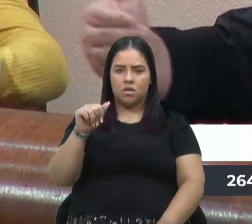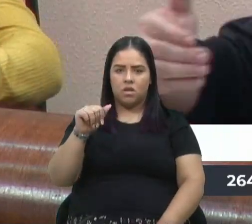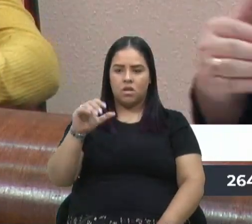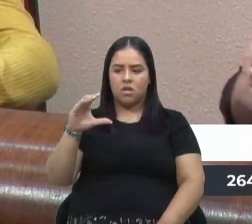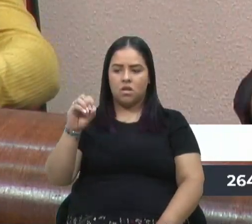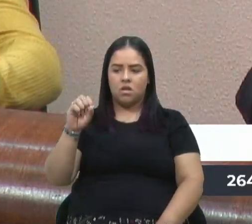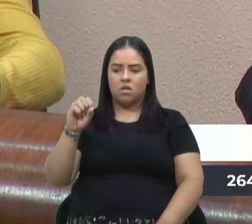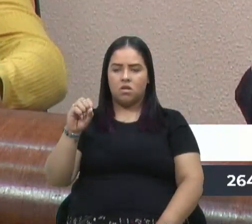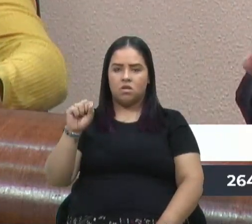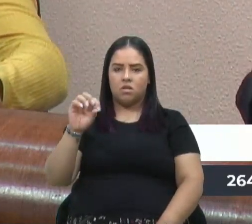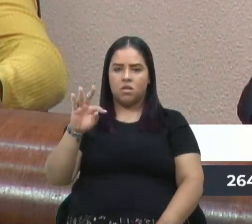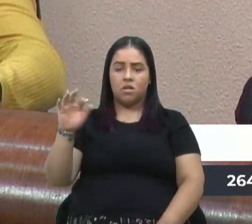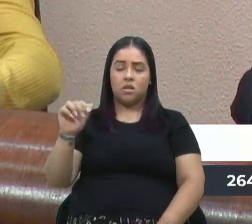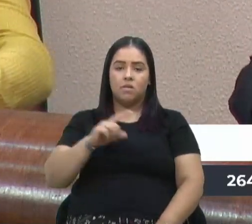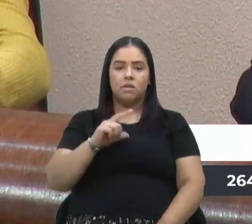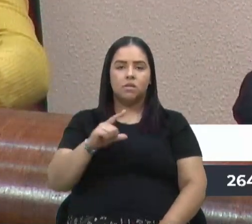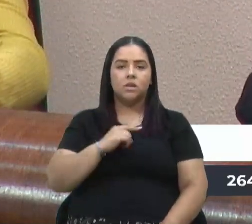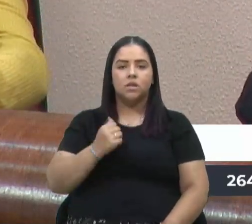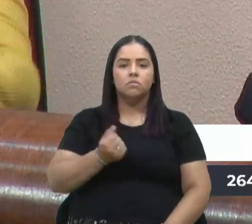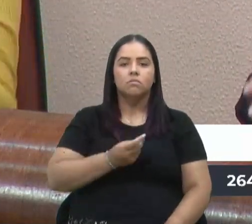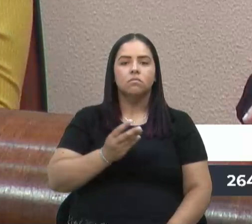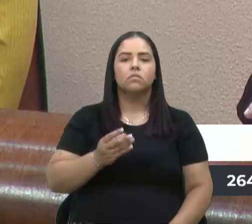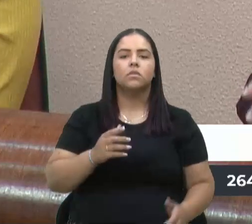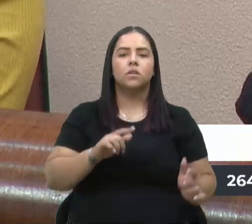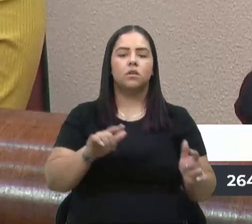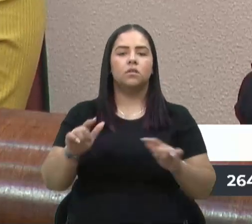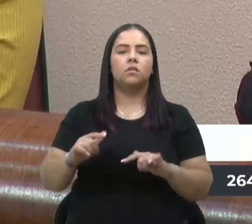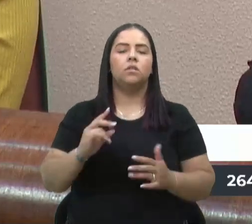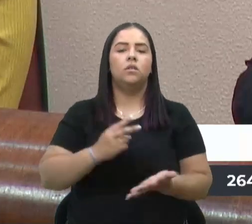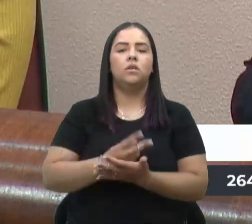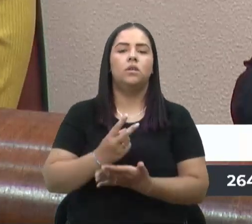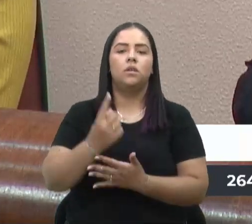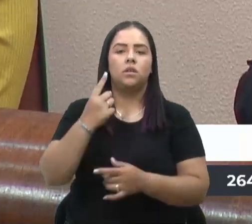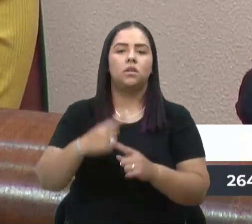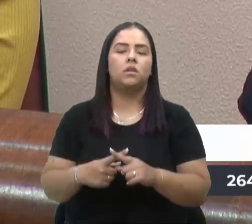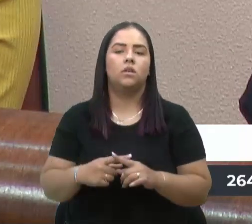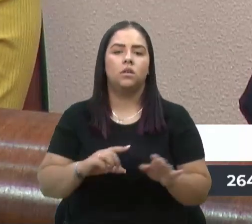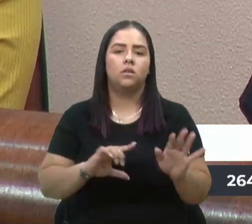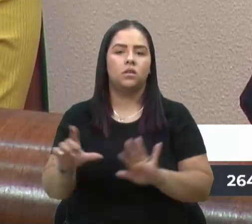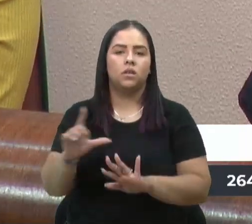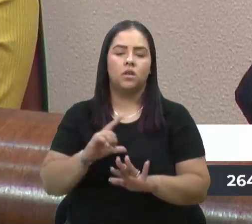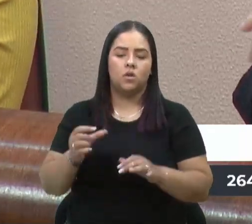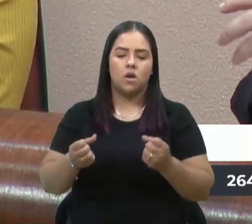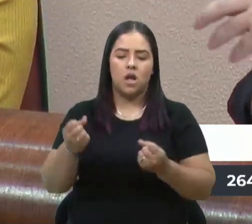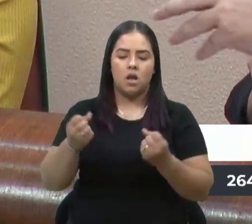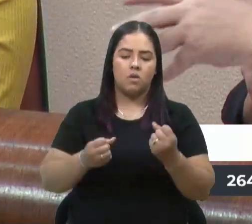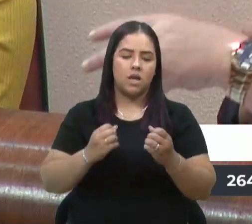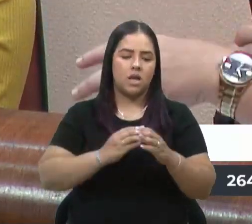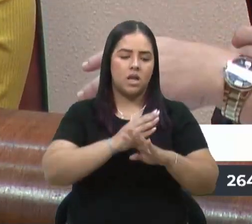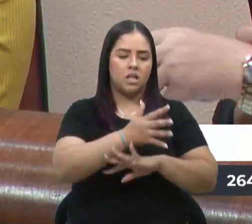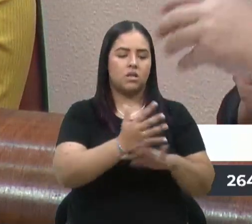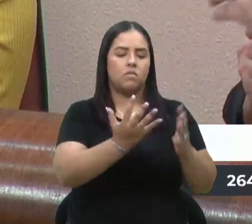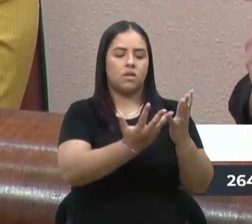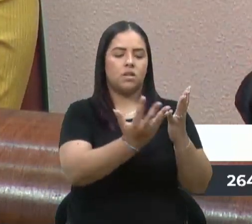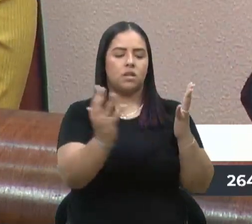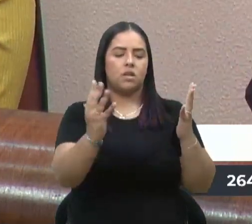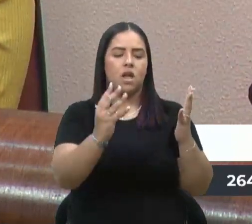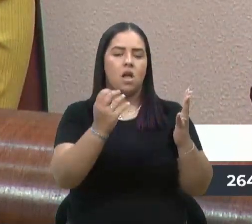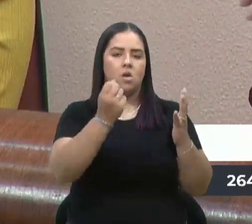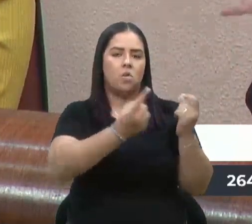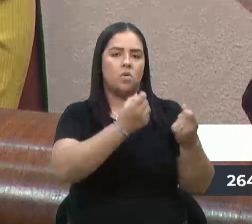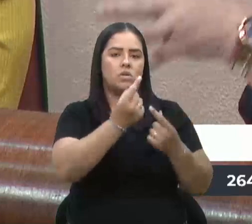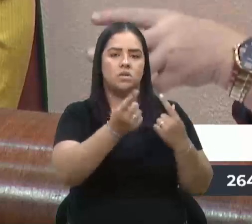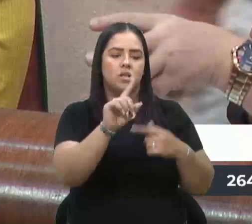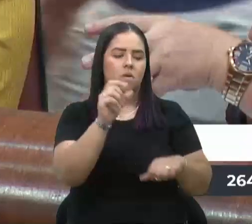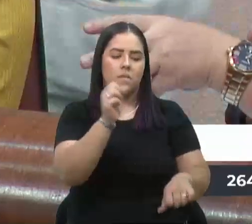que vai ser de cruzamento. Toda semana tem um carro que invade uma cerca, né, um que não para. Então, o